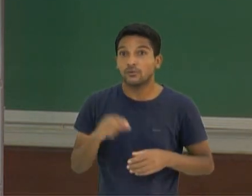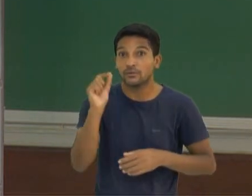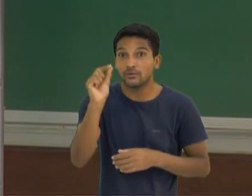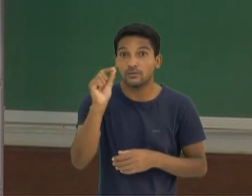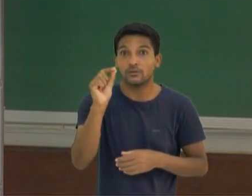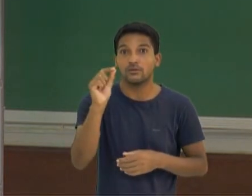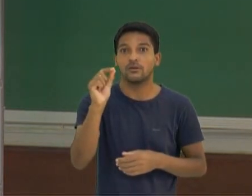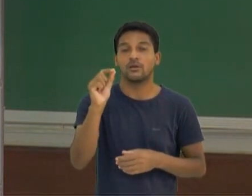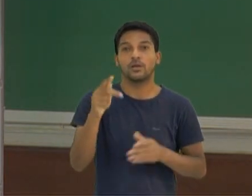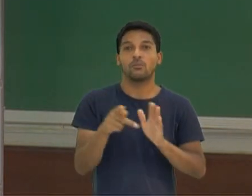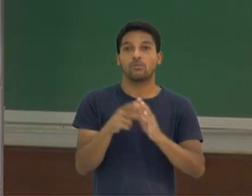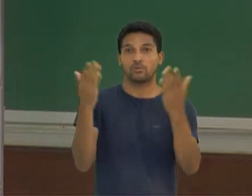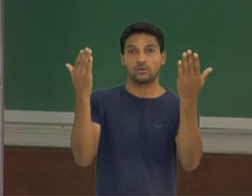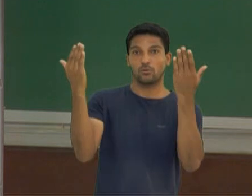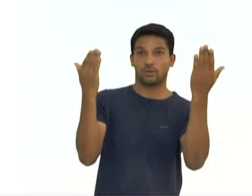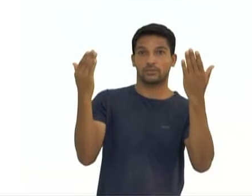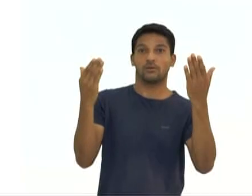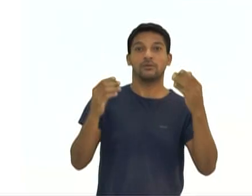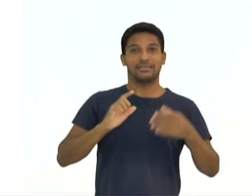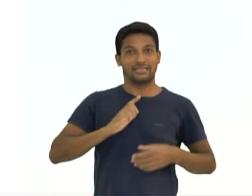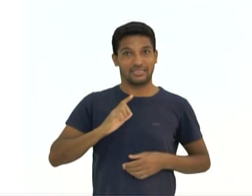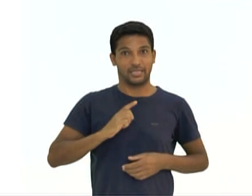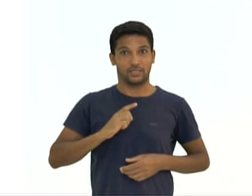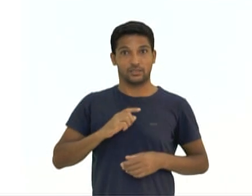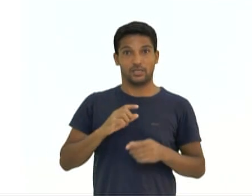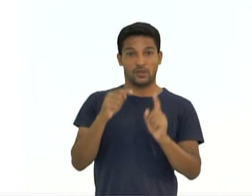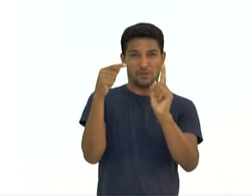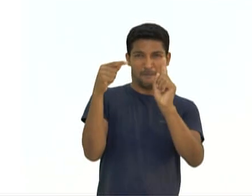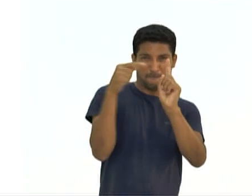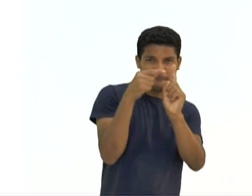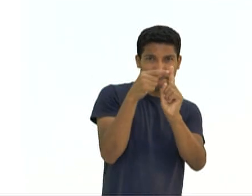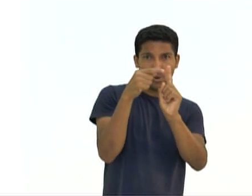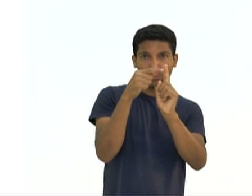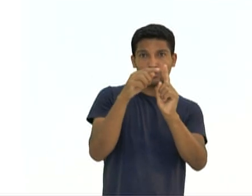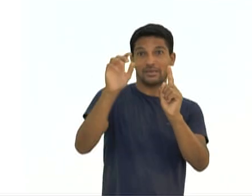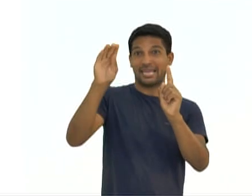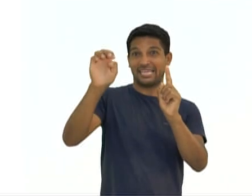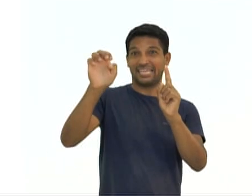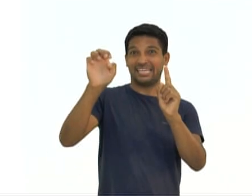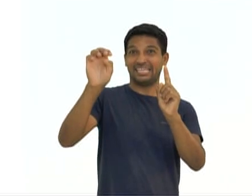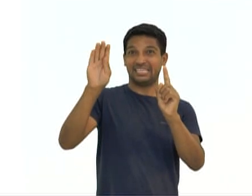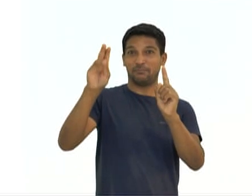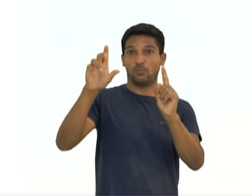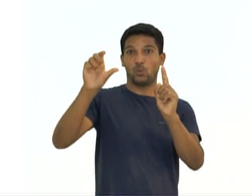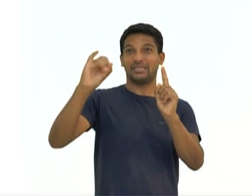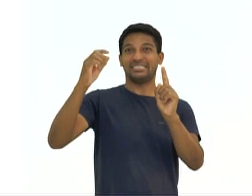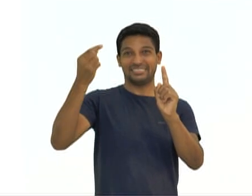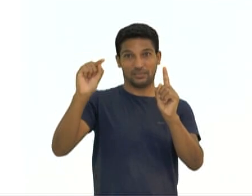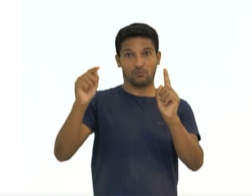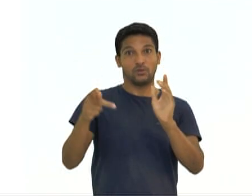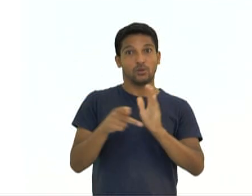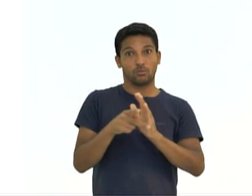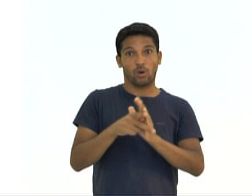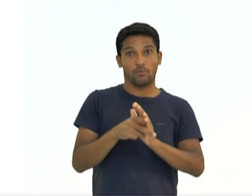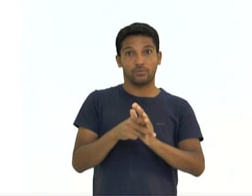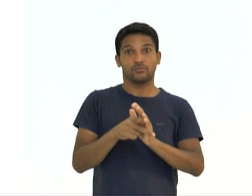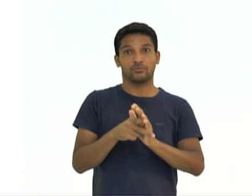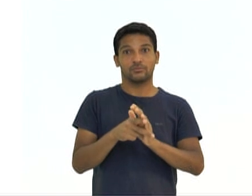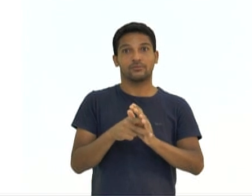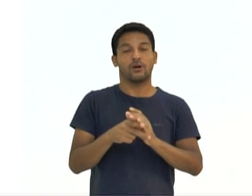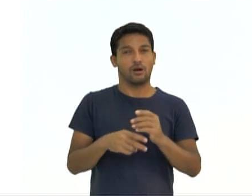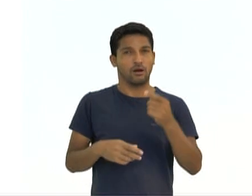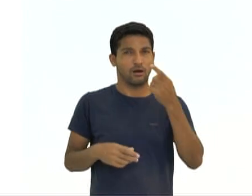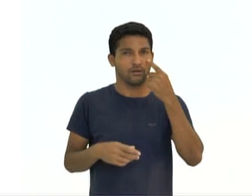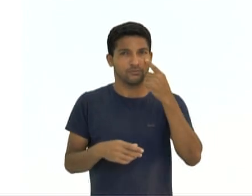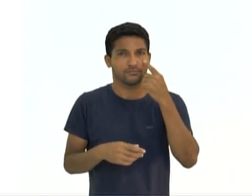relativa à comparação do ponto de ebulição de algumas substâncias orgânicas. Então, olha lá. Letra A. A